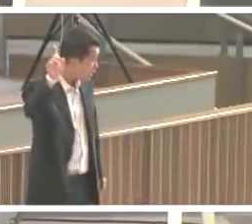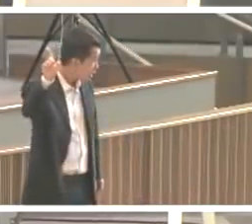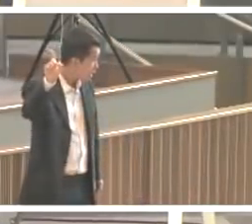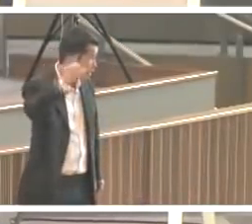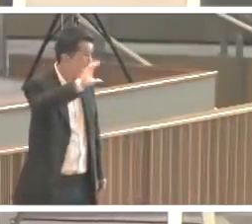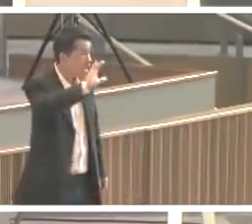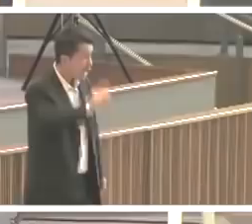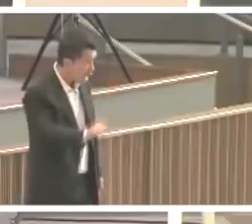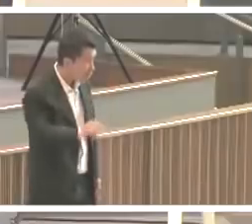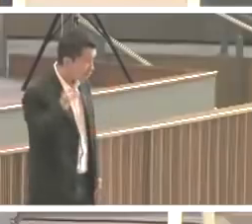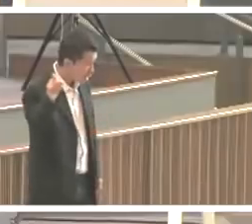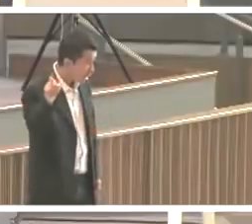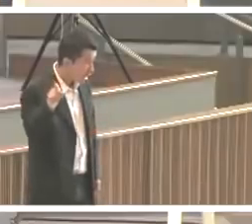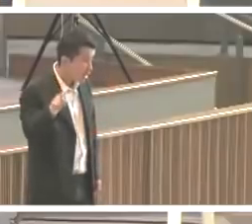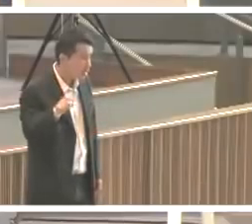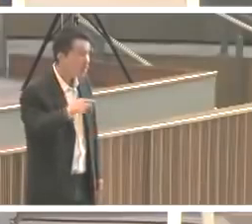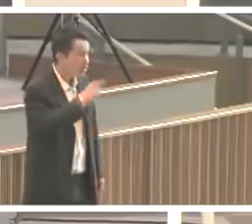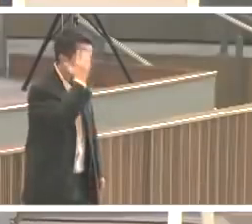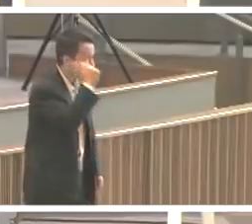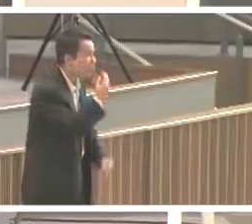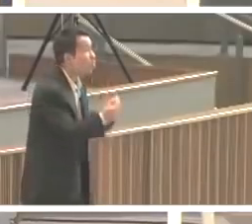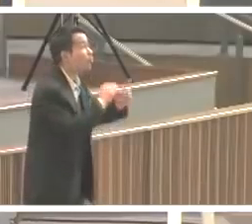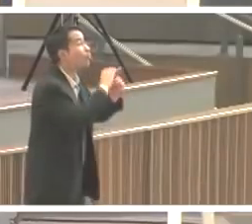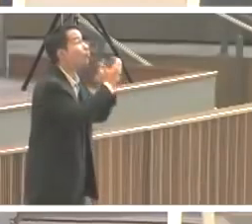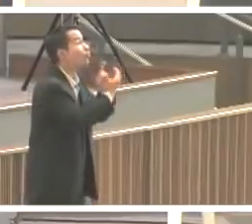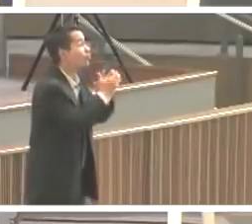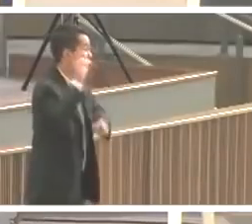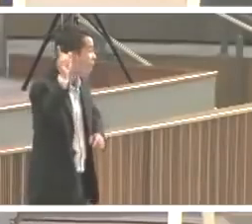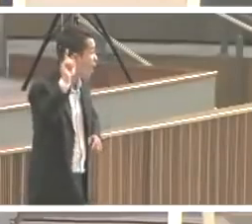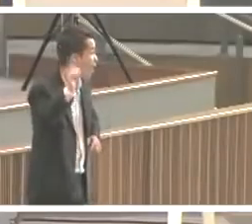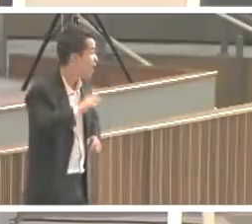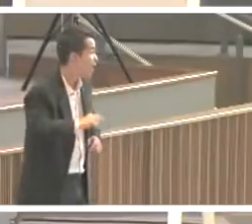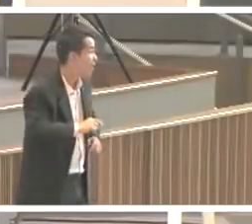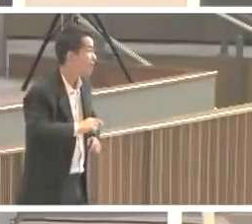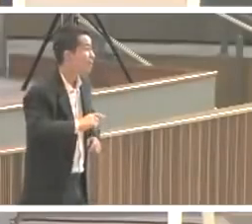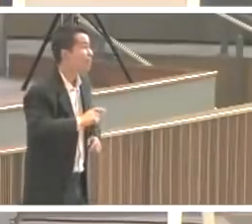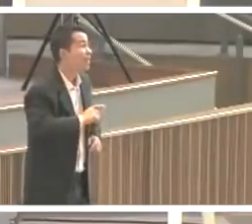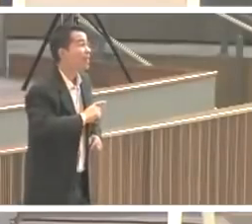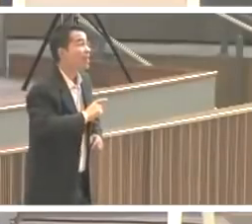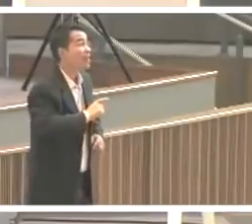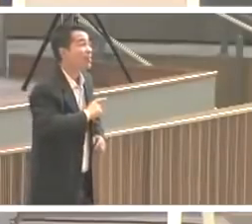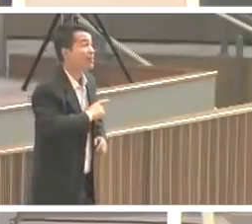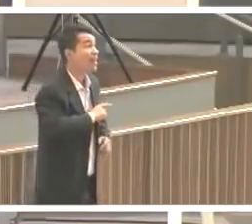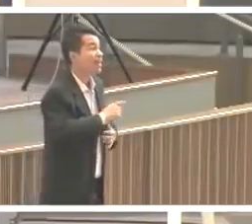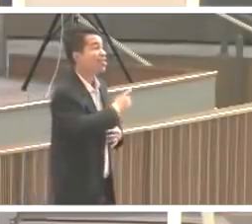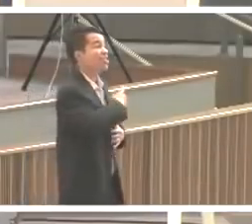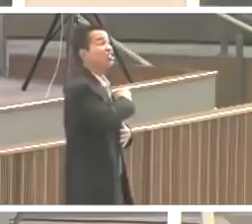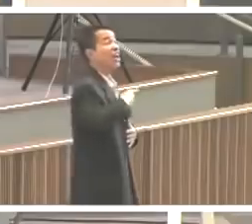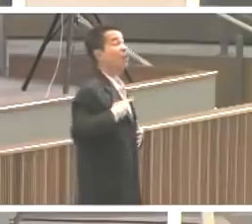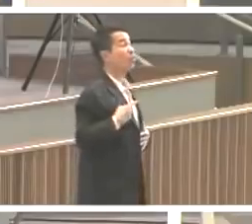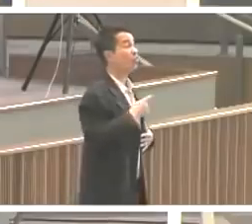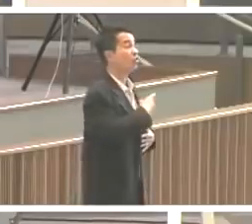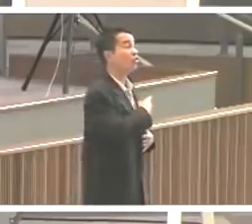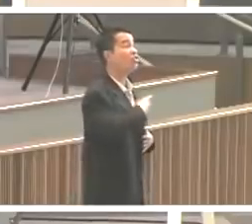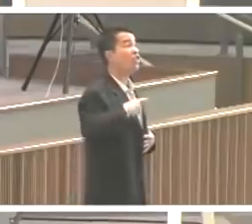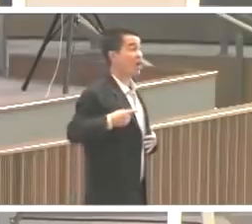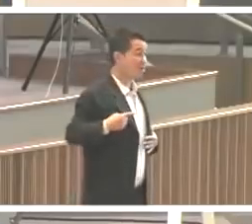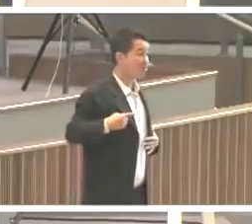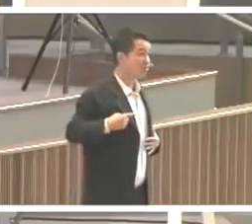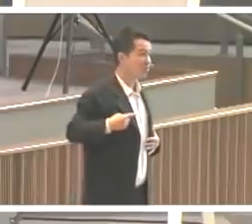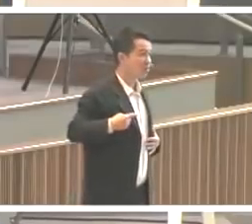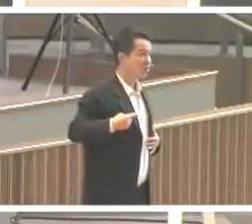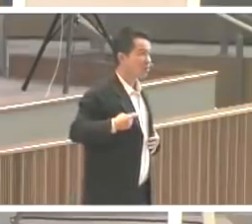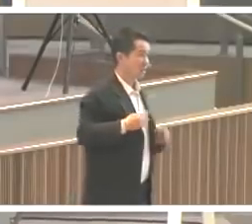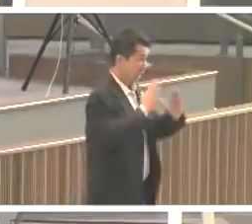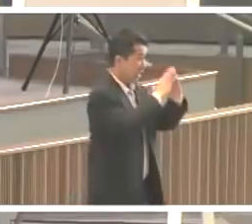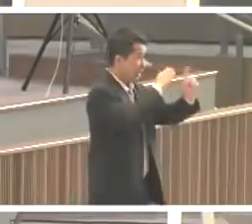culto. Né? E os diáconos, eles ficam andando pelos corredores com uma vara comprida. É verdade.